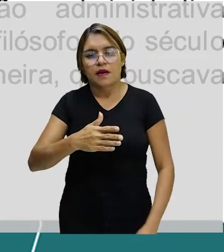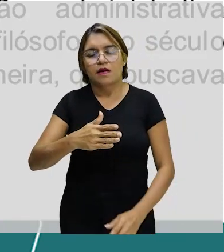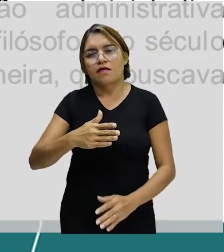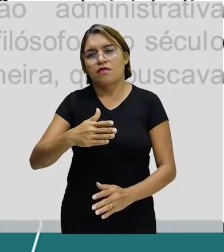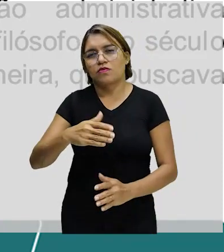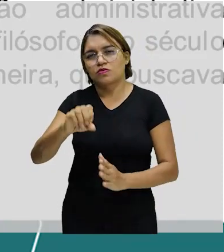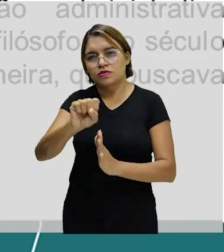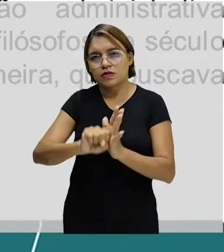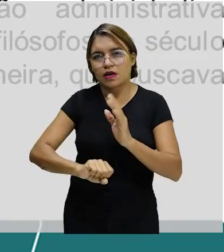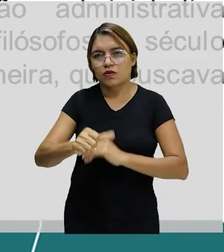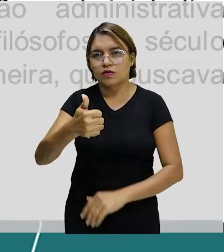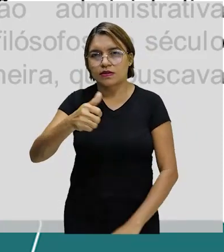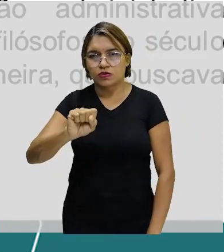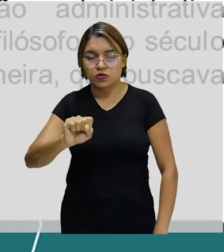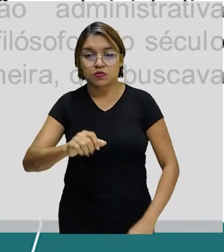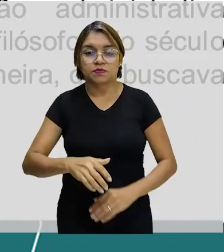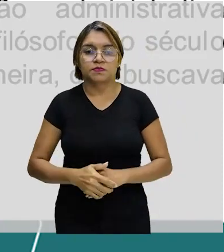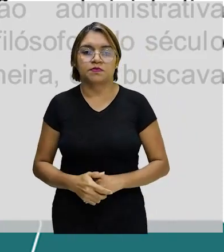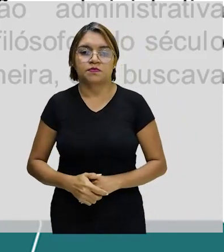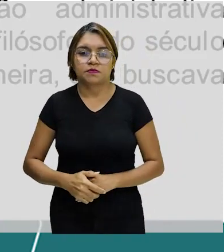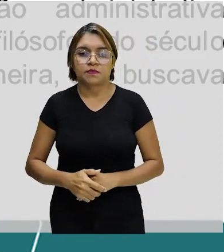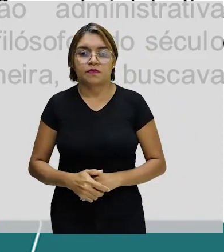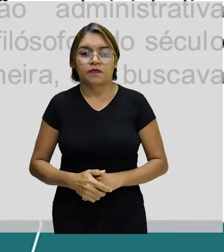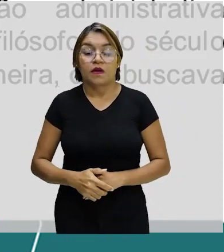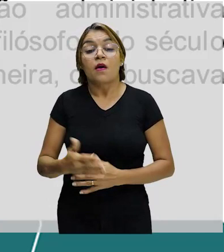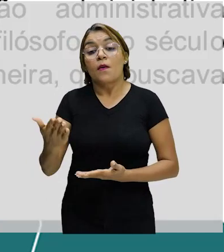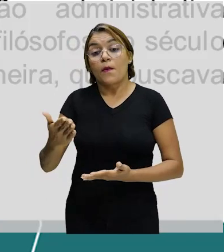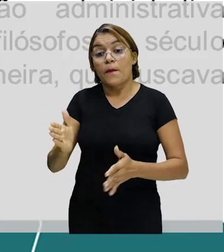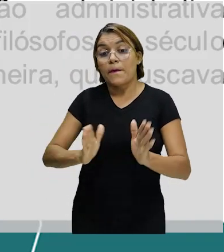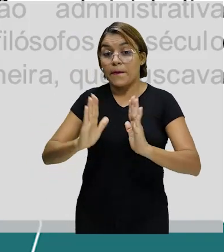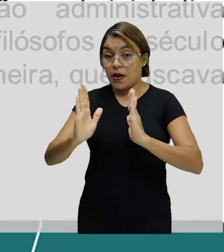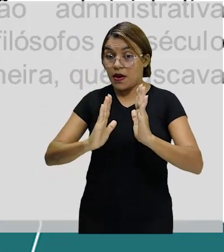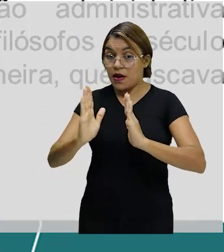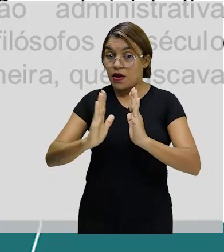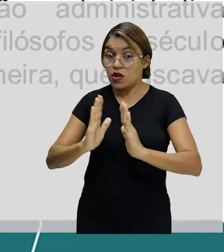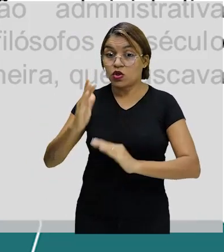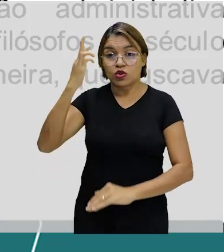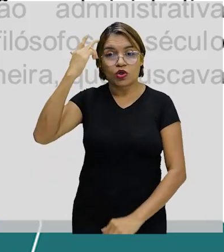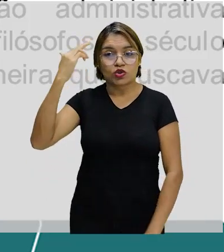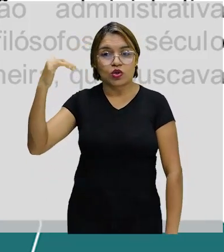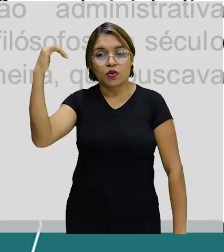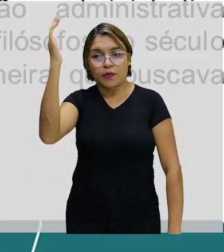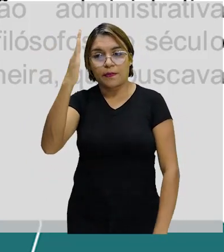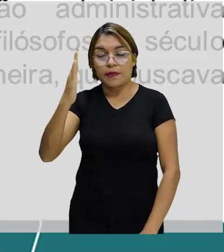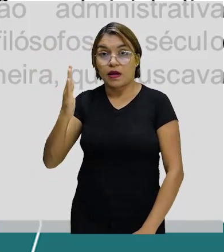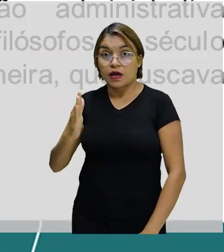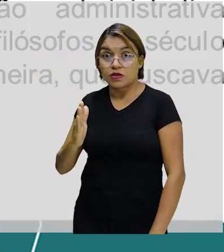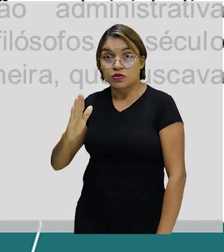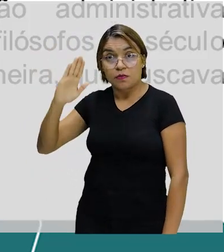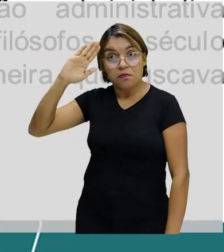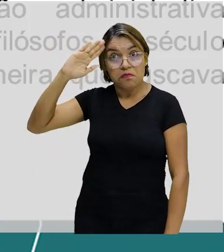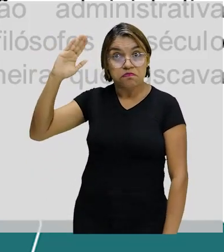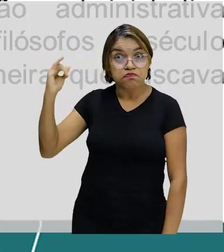Nesse período da história, o Brasil passava por uma mudança muito importante na economia. A cana-de-açúcar, que fora